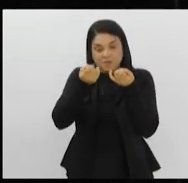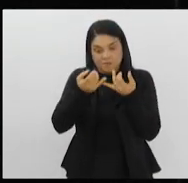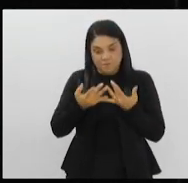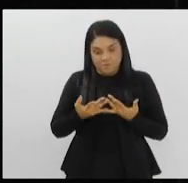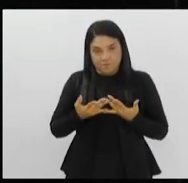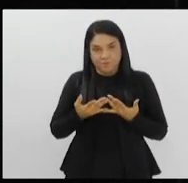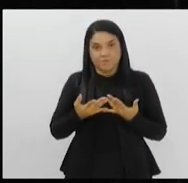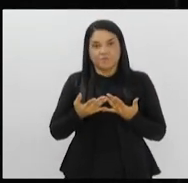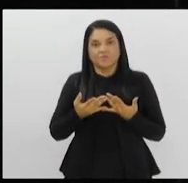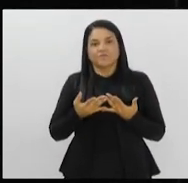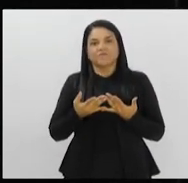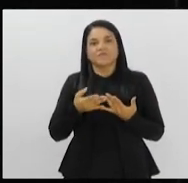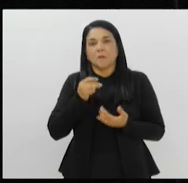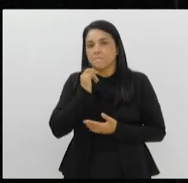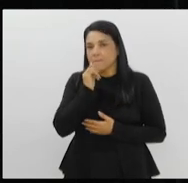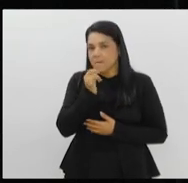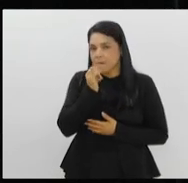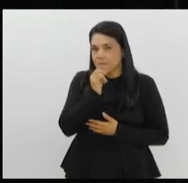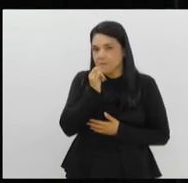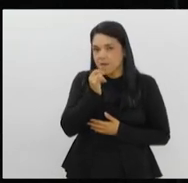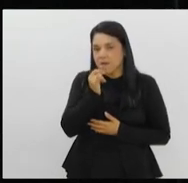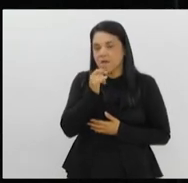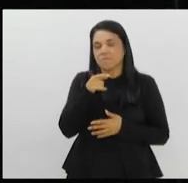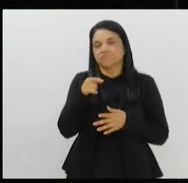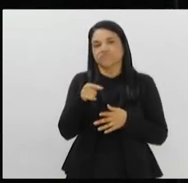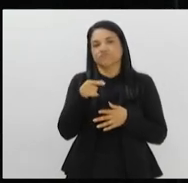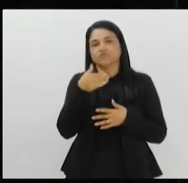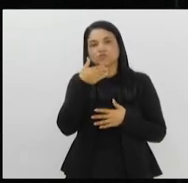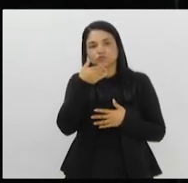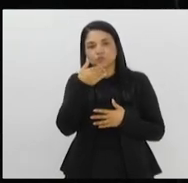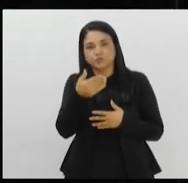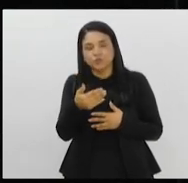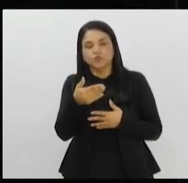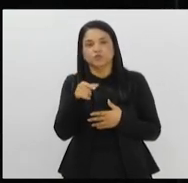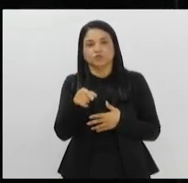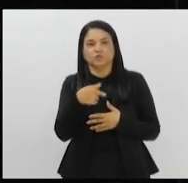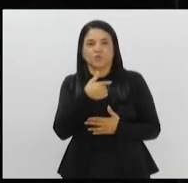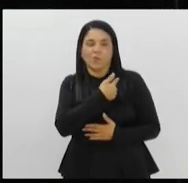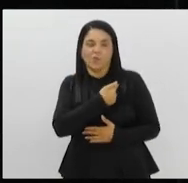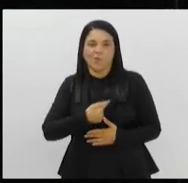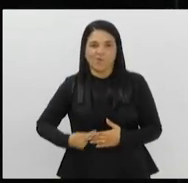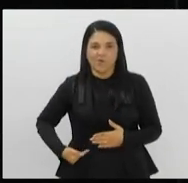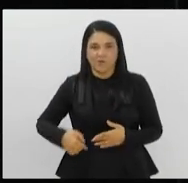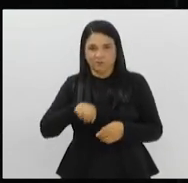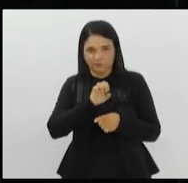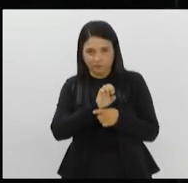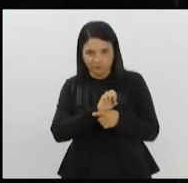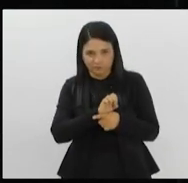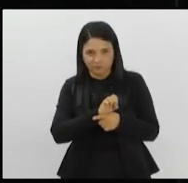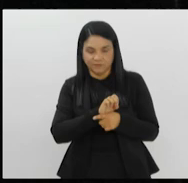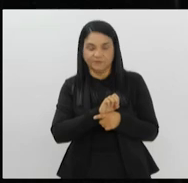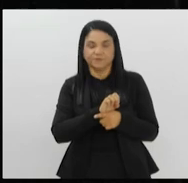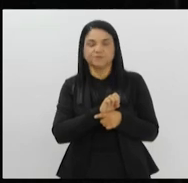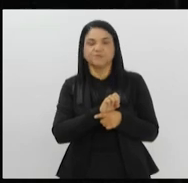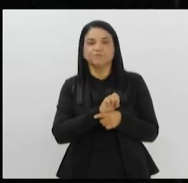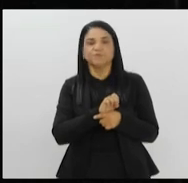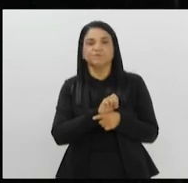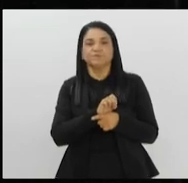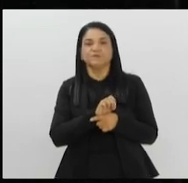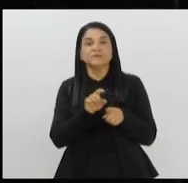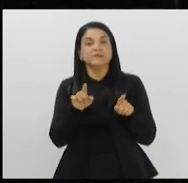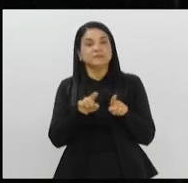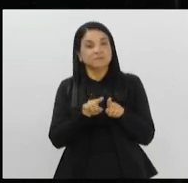das demandas que eu tenho apresentado ao governo do estado, mas que nós